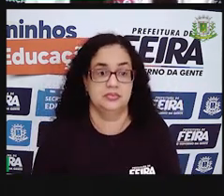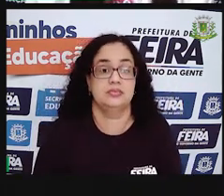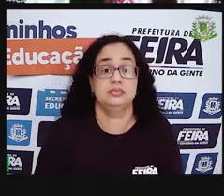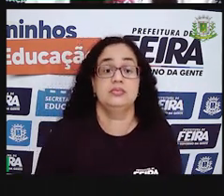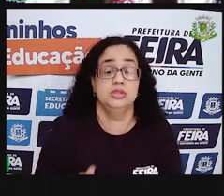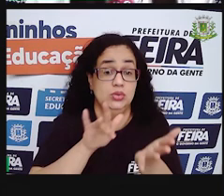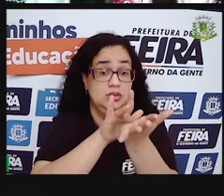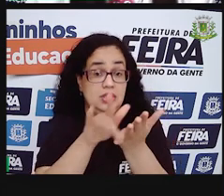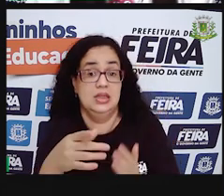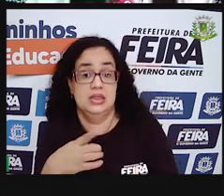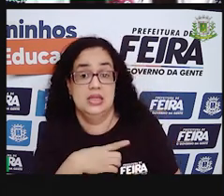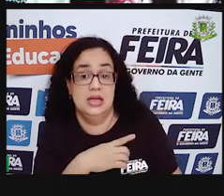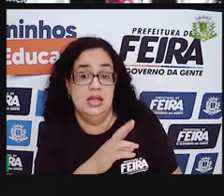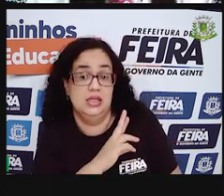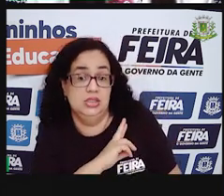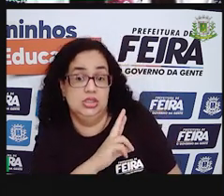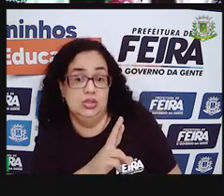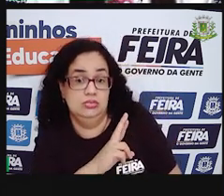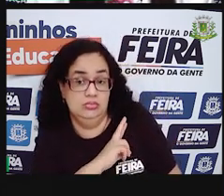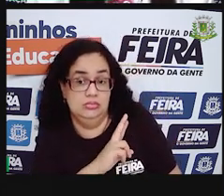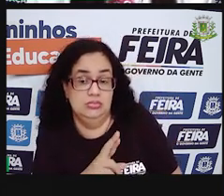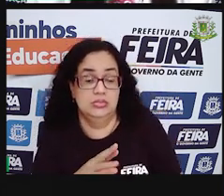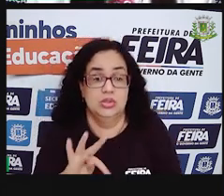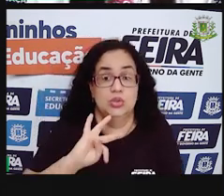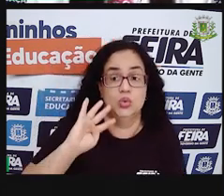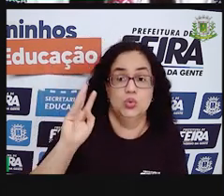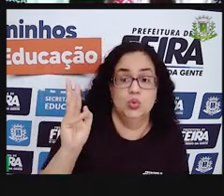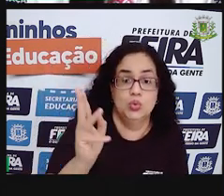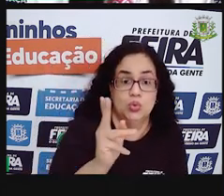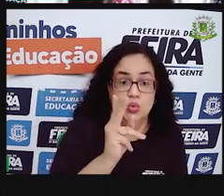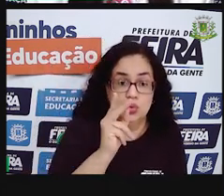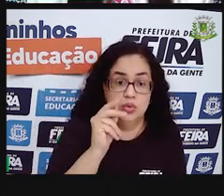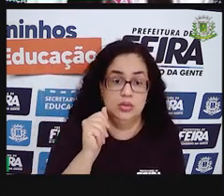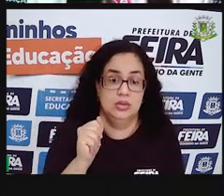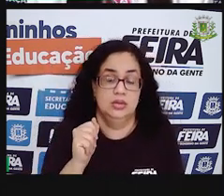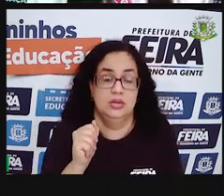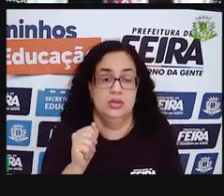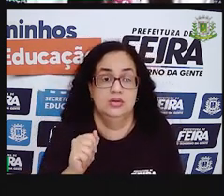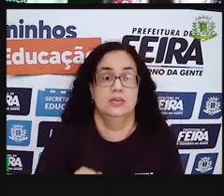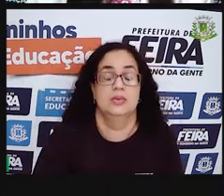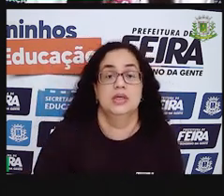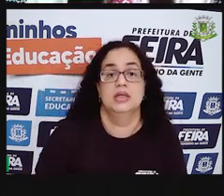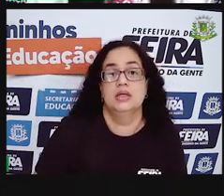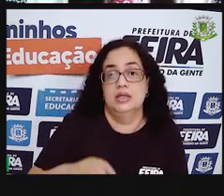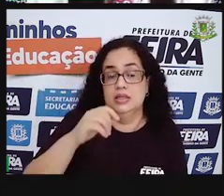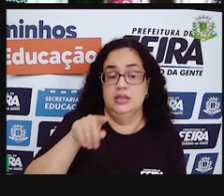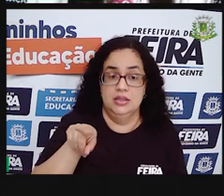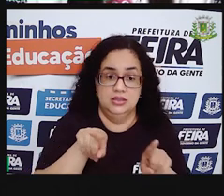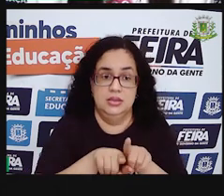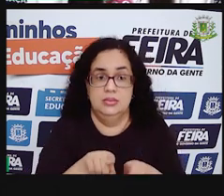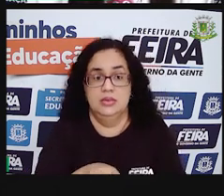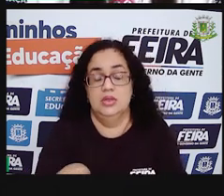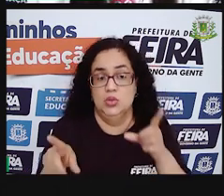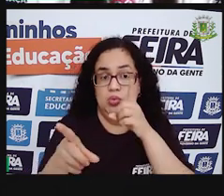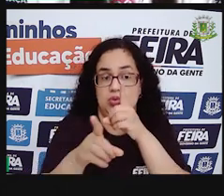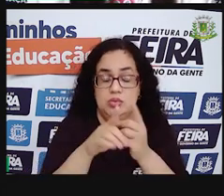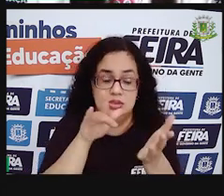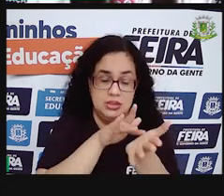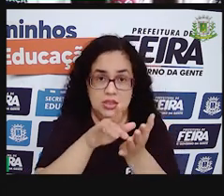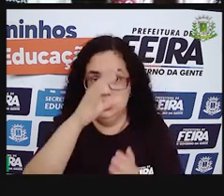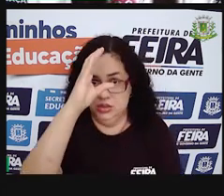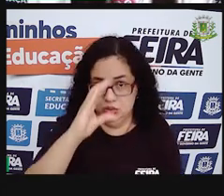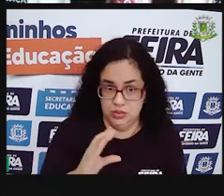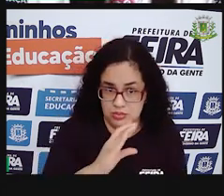Os ciganos, eles adotavam a religião do território por onde circulavam. Desta maneira, encontramos